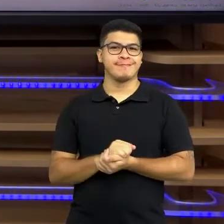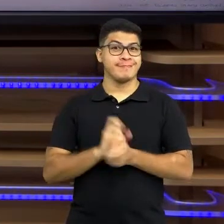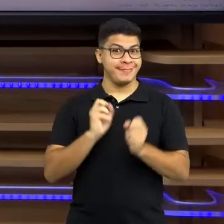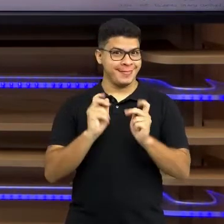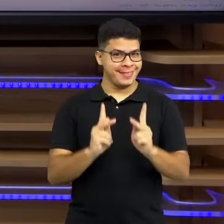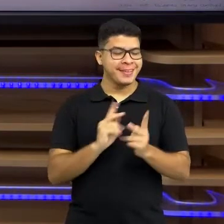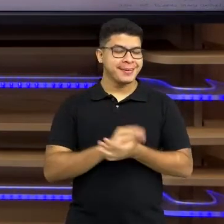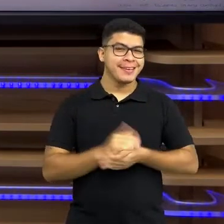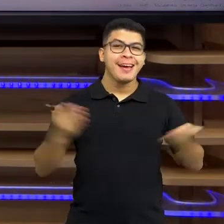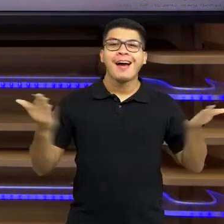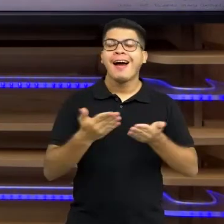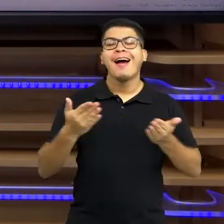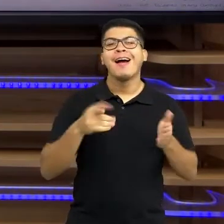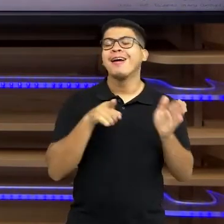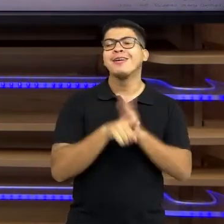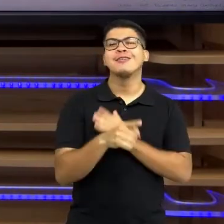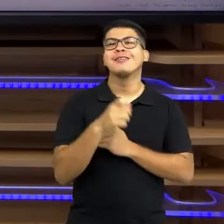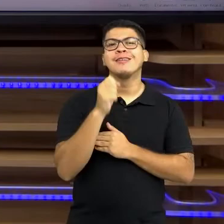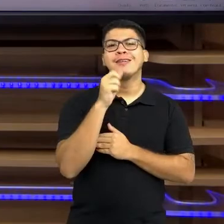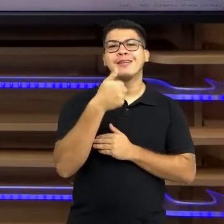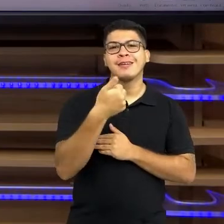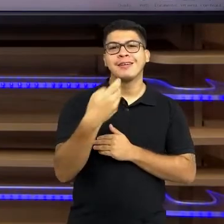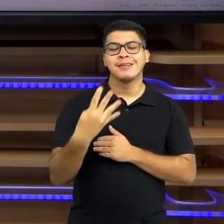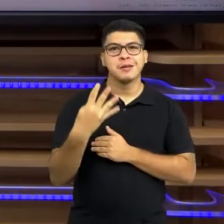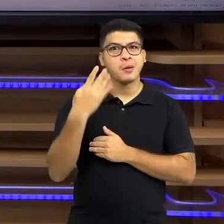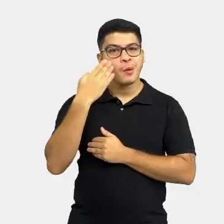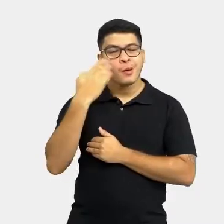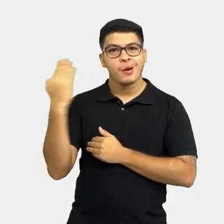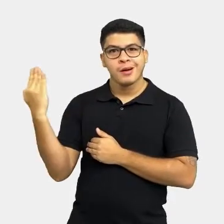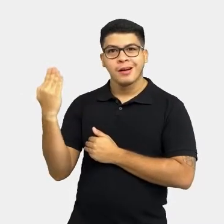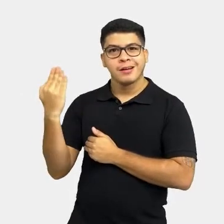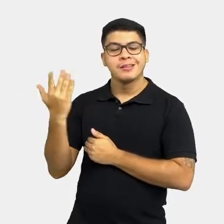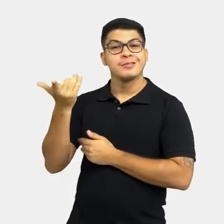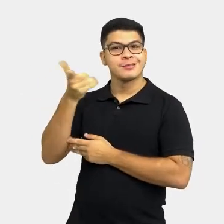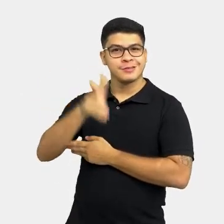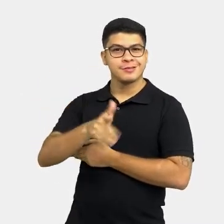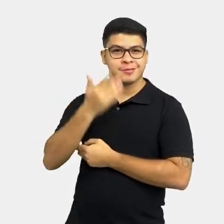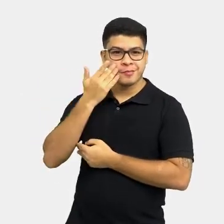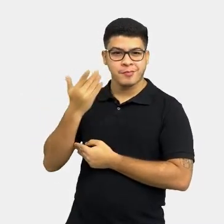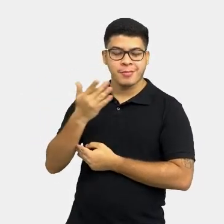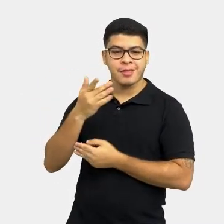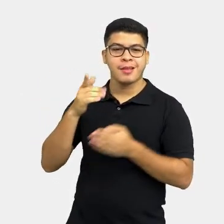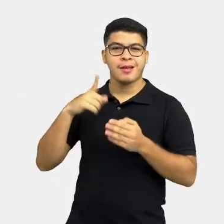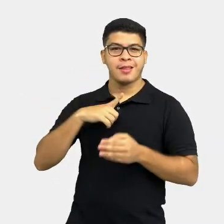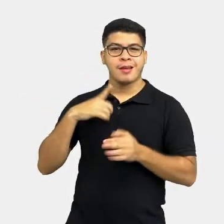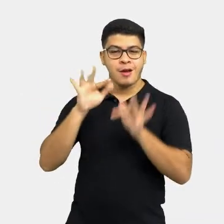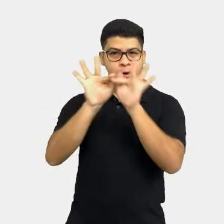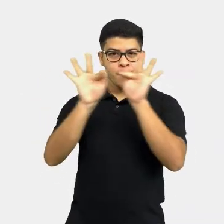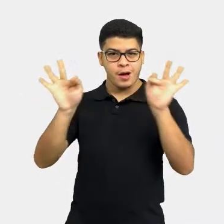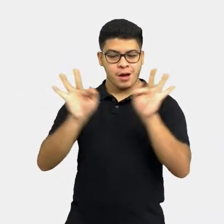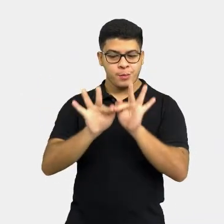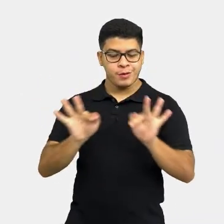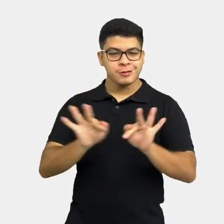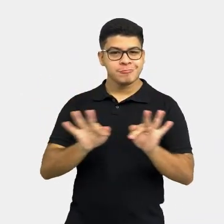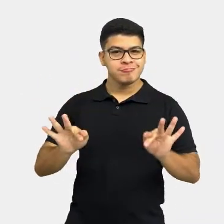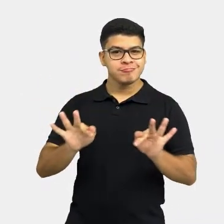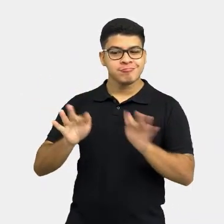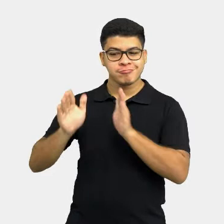ok? A questão 14, pessoal, era essa aí que a gente vai ver novamente aí na tela, né? Temos essas 3 frases, cada uma